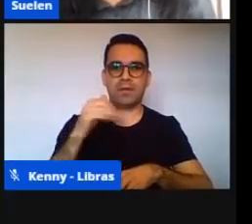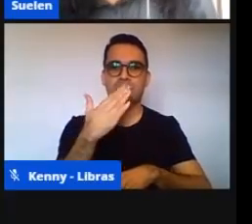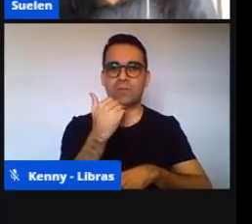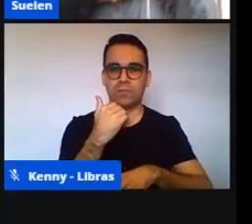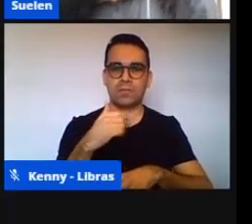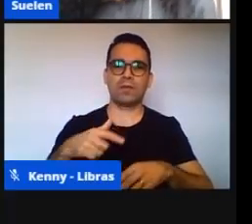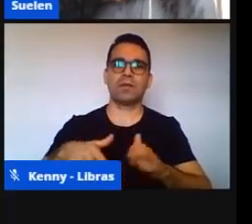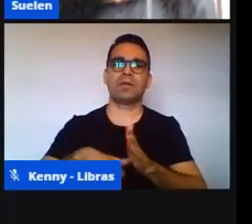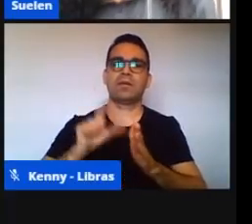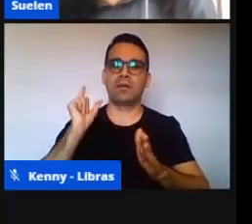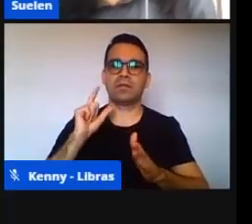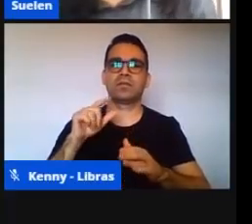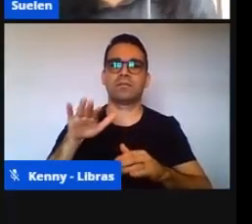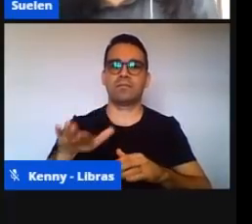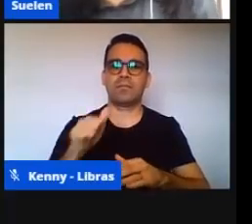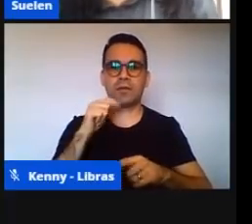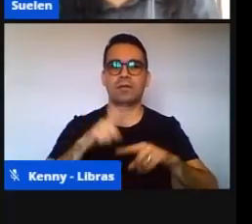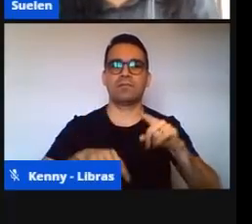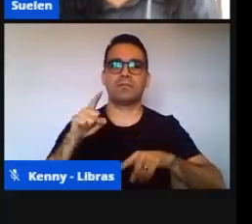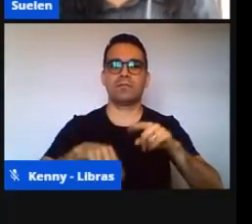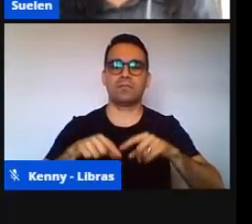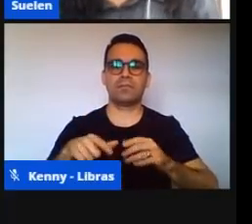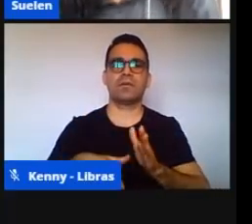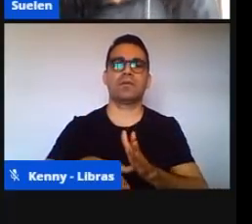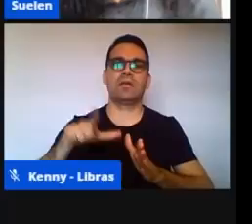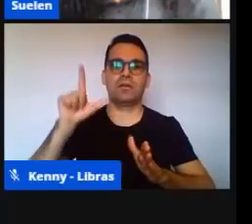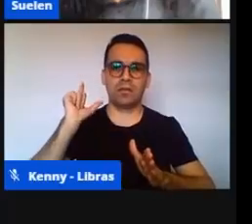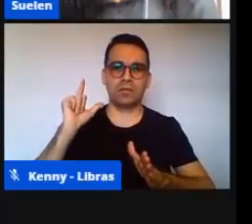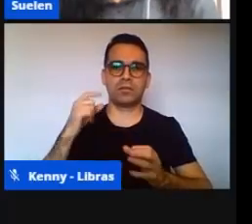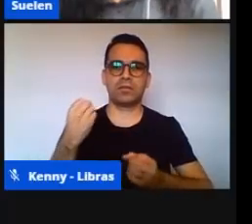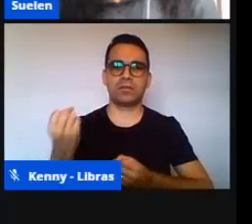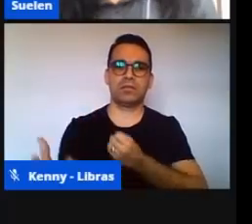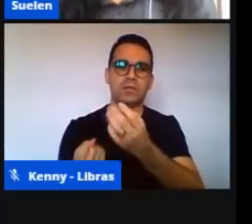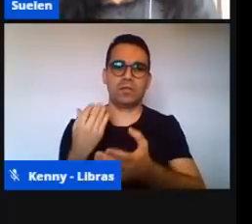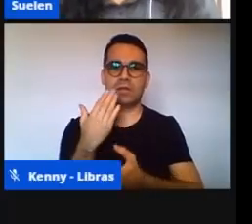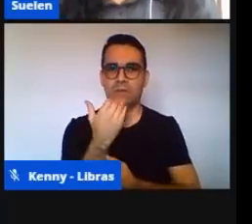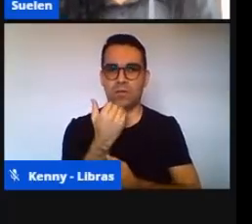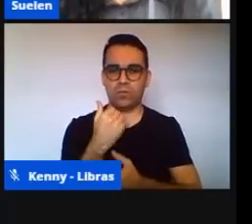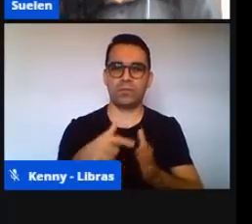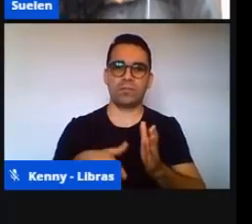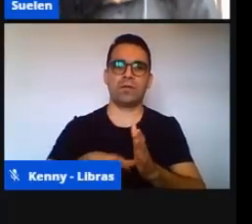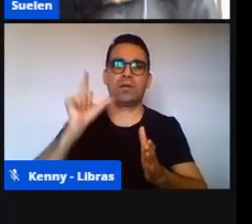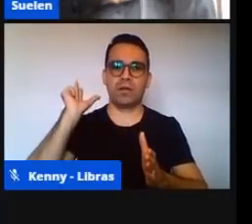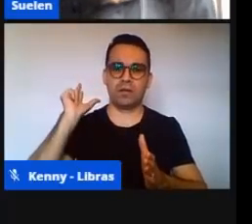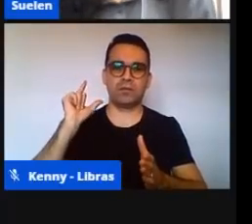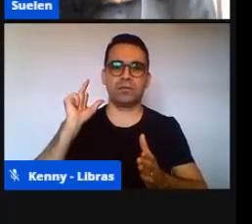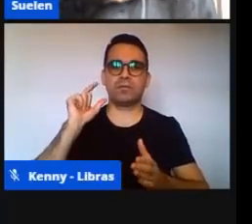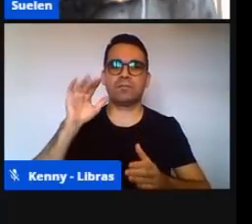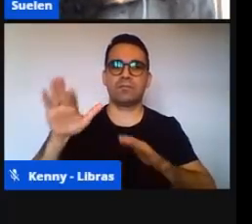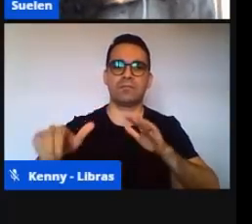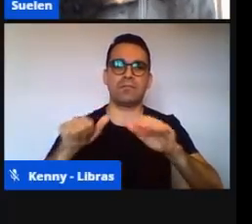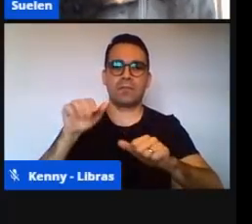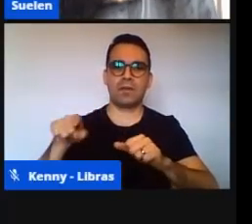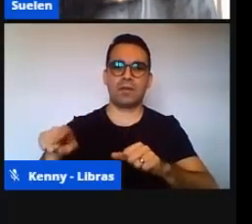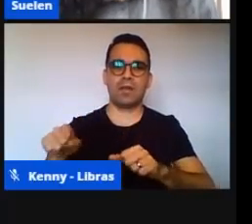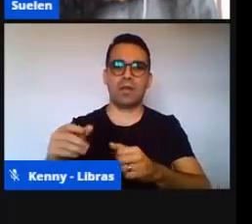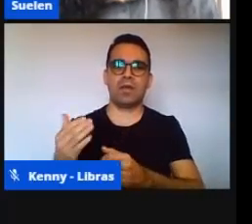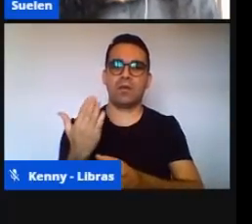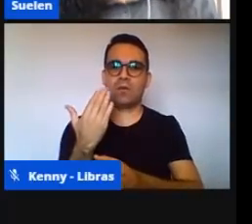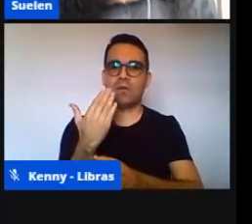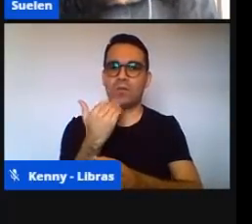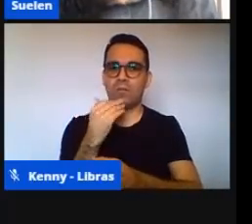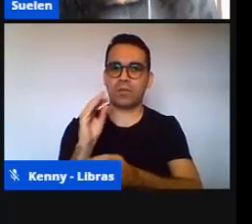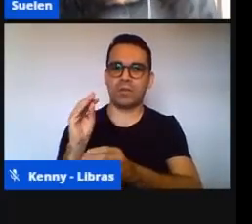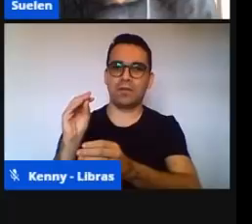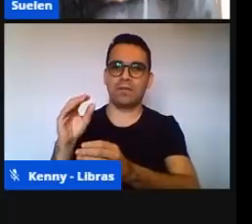talheres, antes de servir as refeições, antes de tocar nas embalagens. Então é importante realizar a